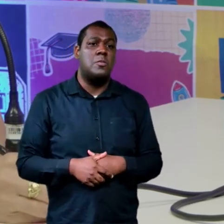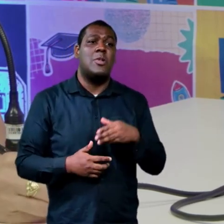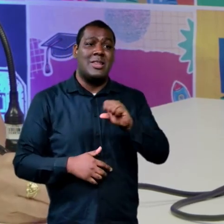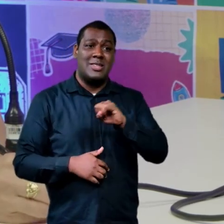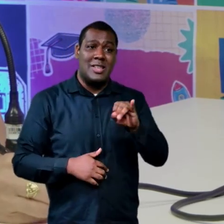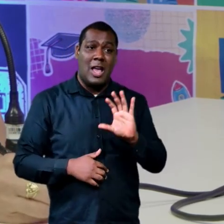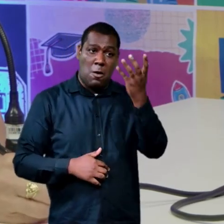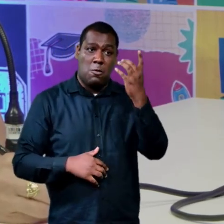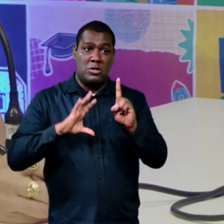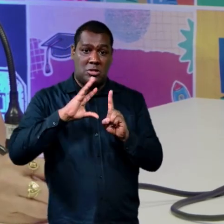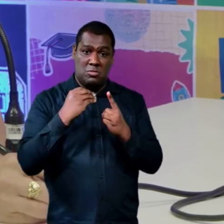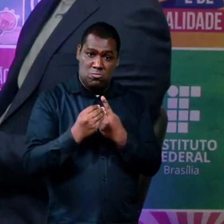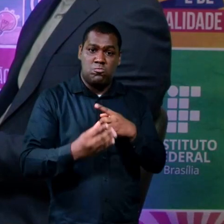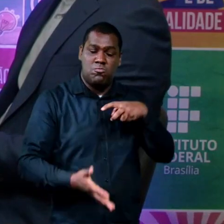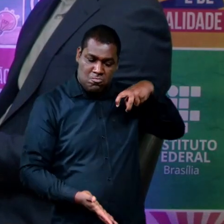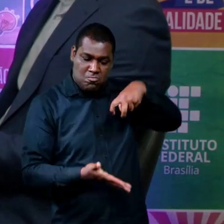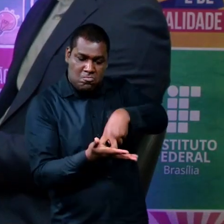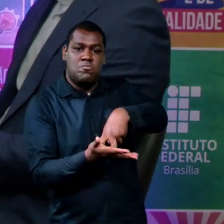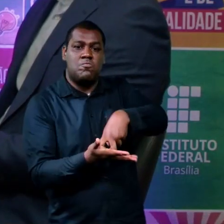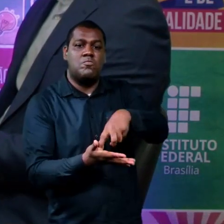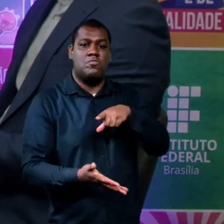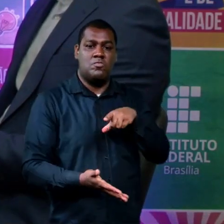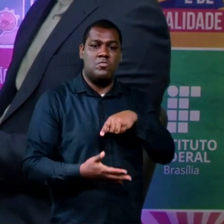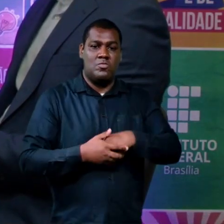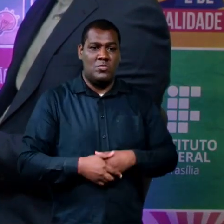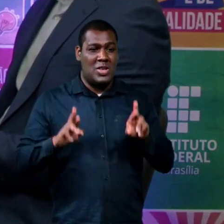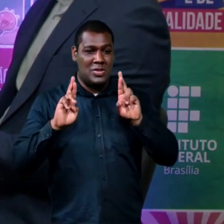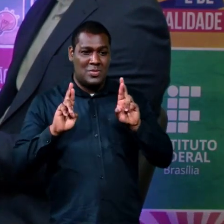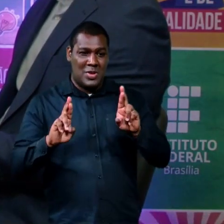que necessário for. Muito obrigada, espero vocês no